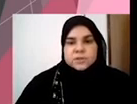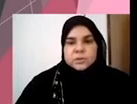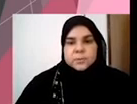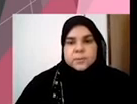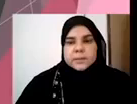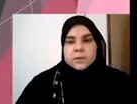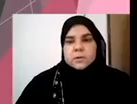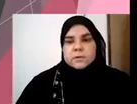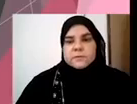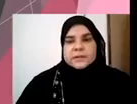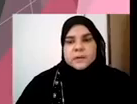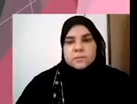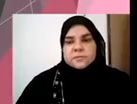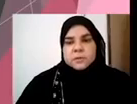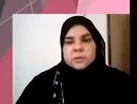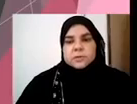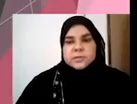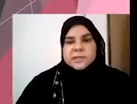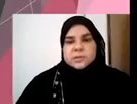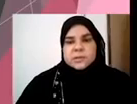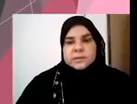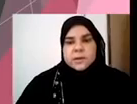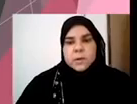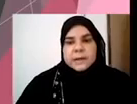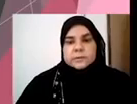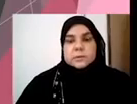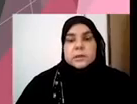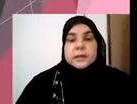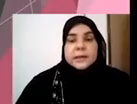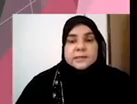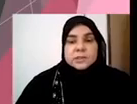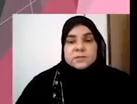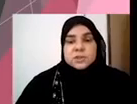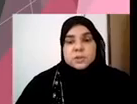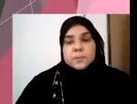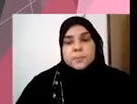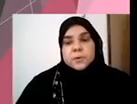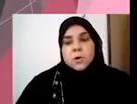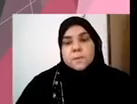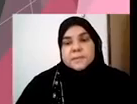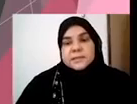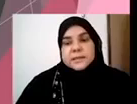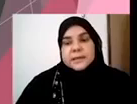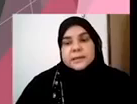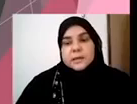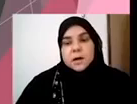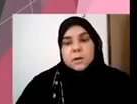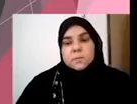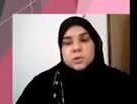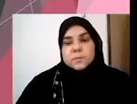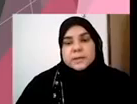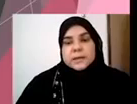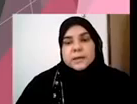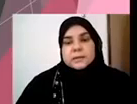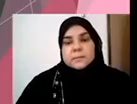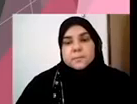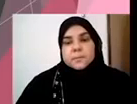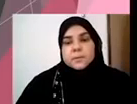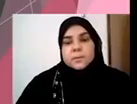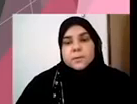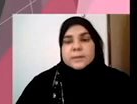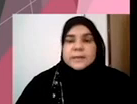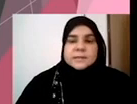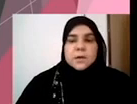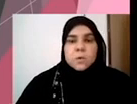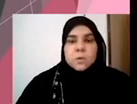1.284 dividido por 1.000 vai dar 1,284. Esse dividido por 1.000, compensei ele aqui, ó, multipliquei por